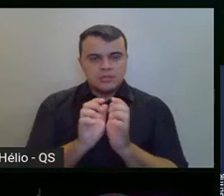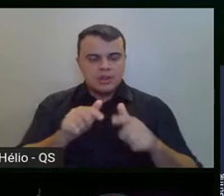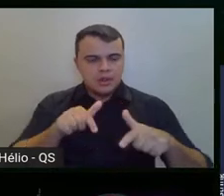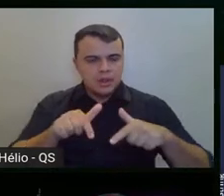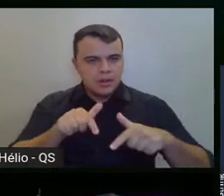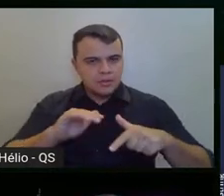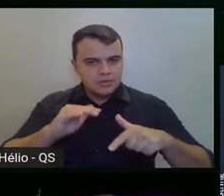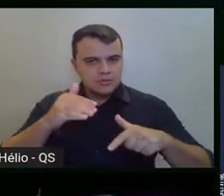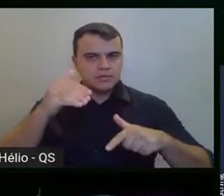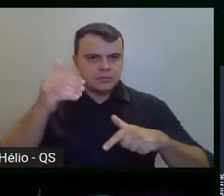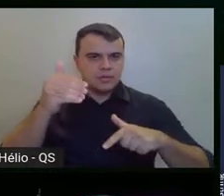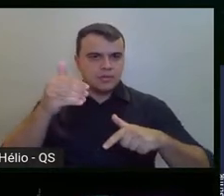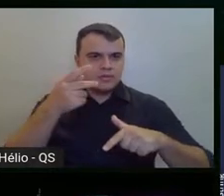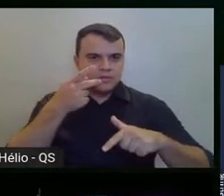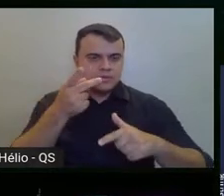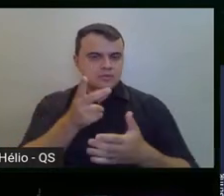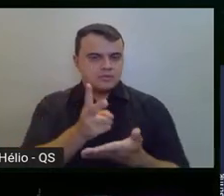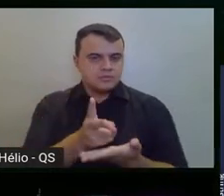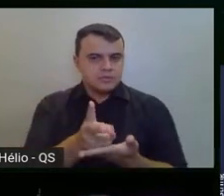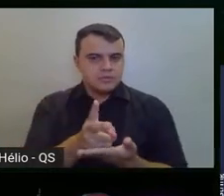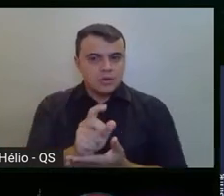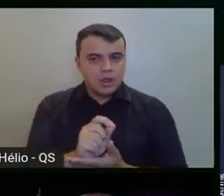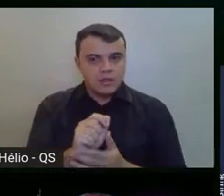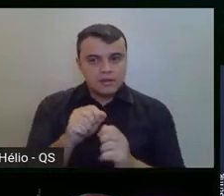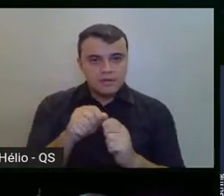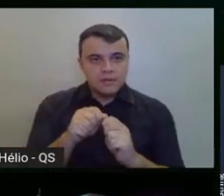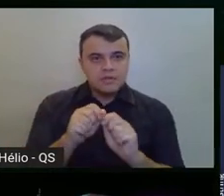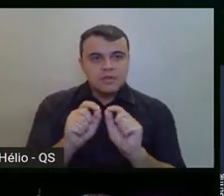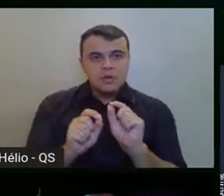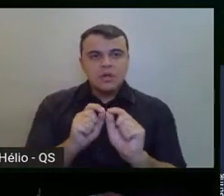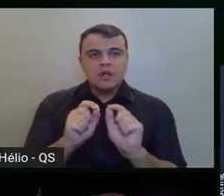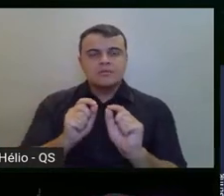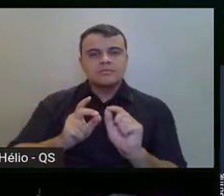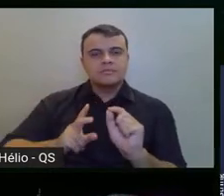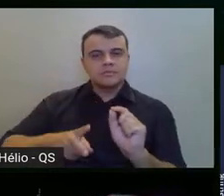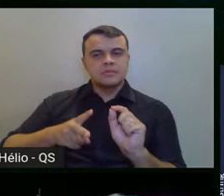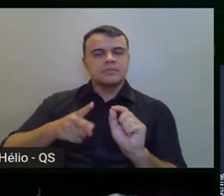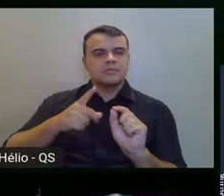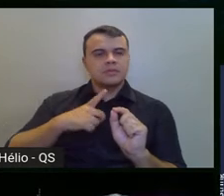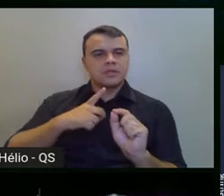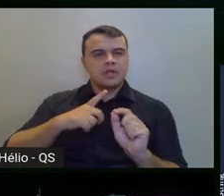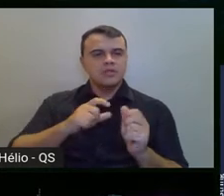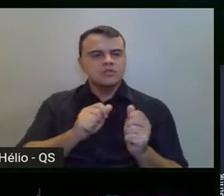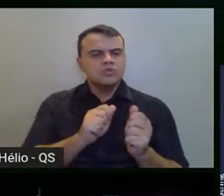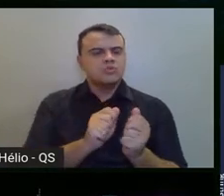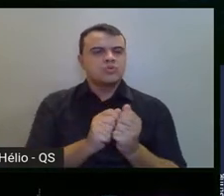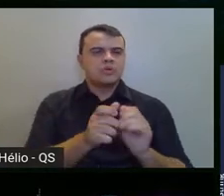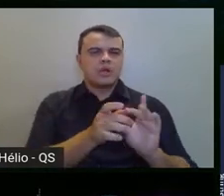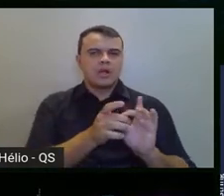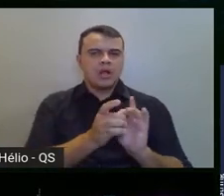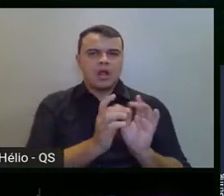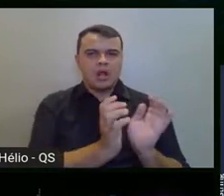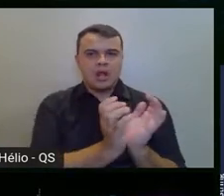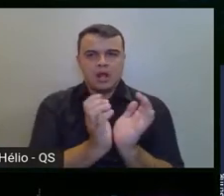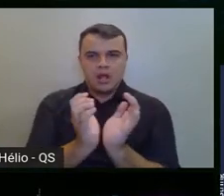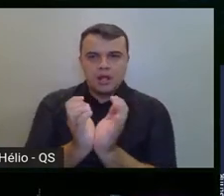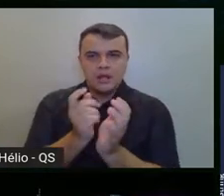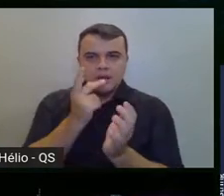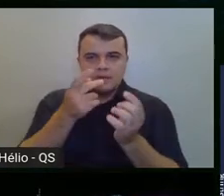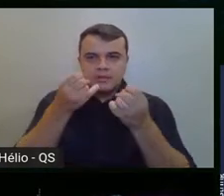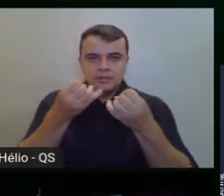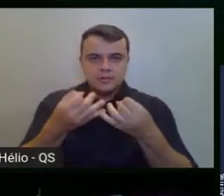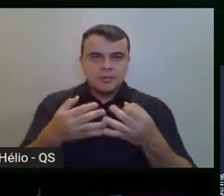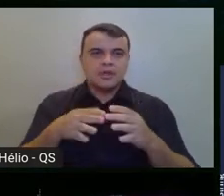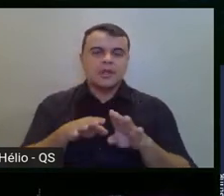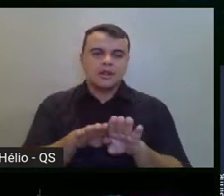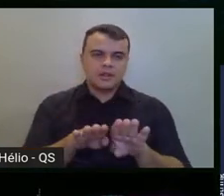e desenvolvimento né que a gente costuma dizer e fazer com que haja sinergia entre essas duas áreas né então a gente vai falar um pouco sobre